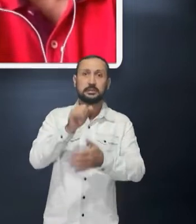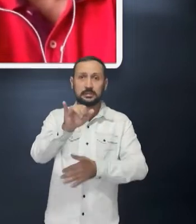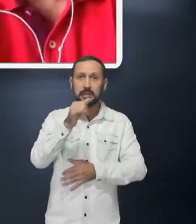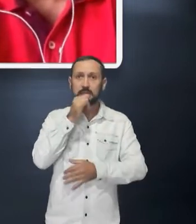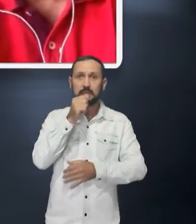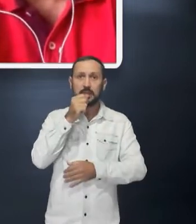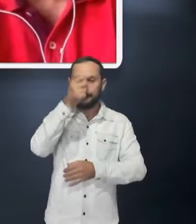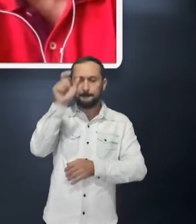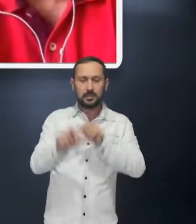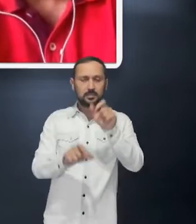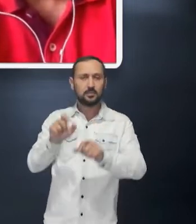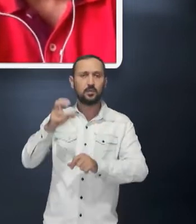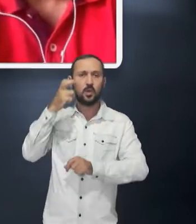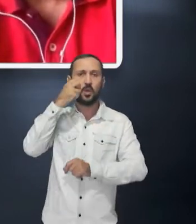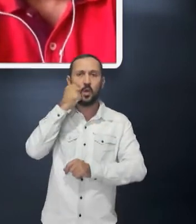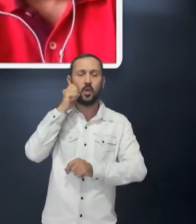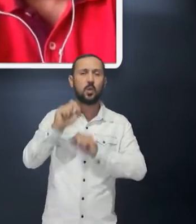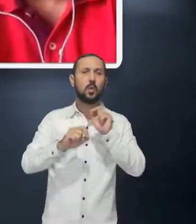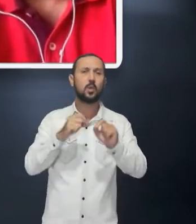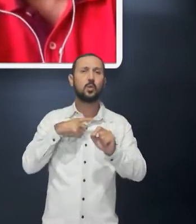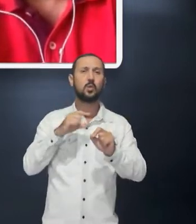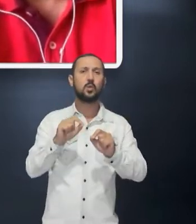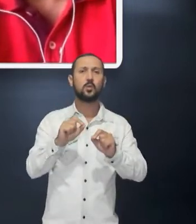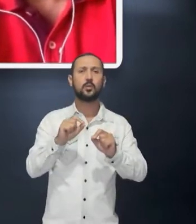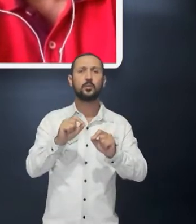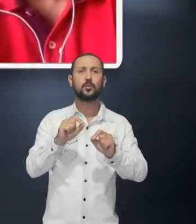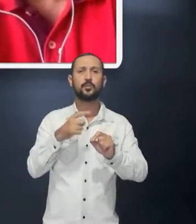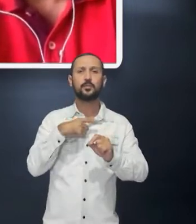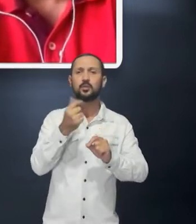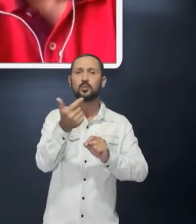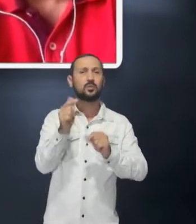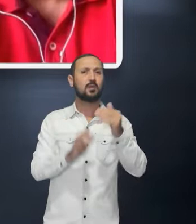pessoa tiver no lucro presumido, ela não tem essa